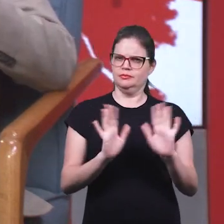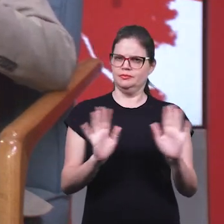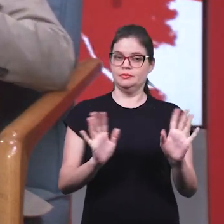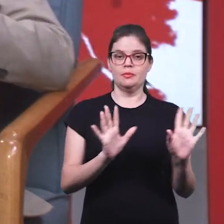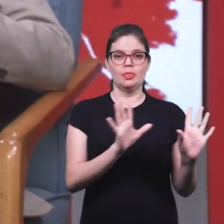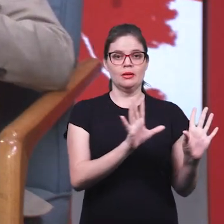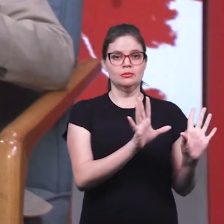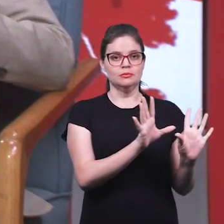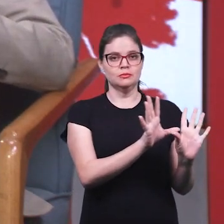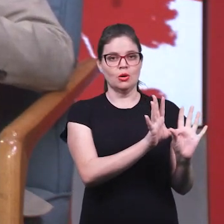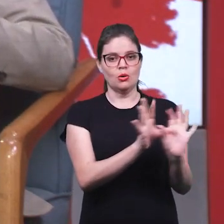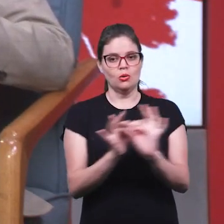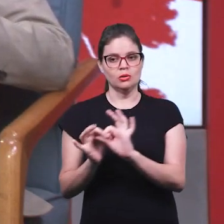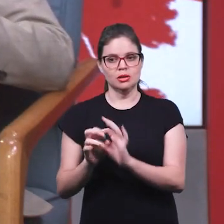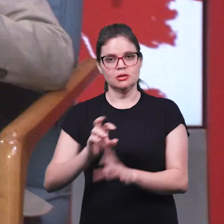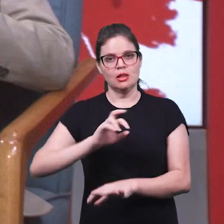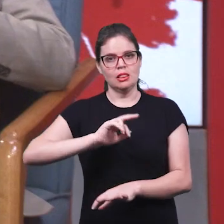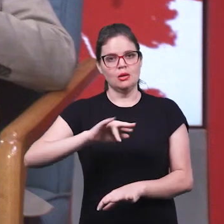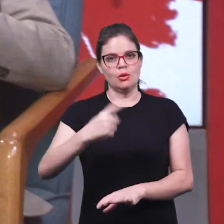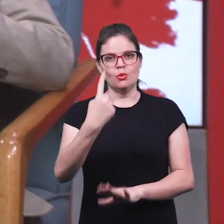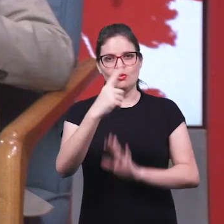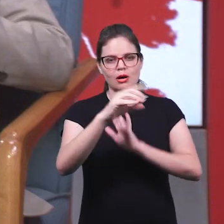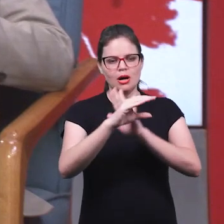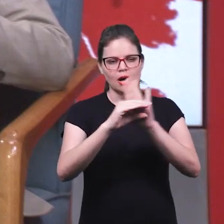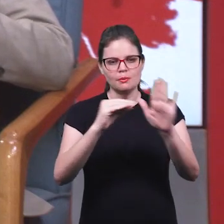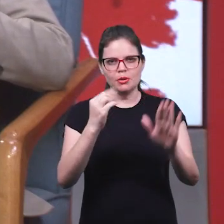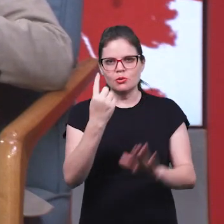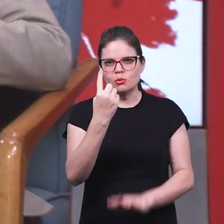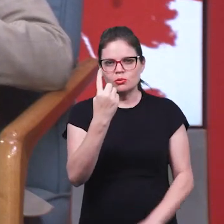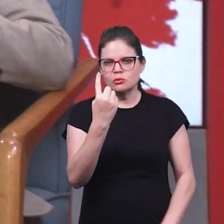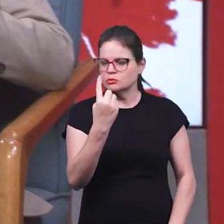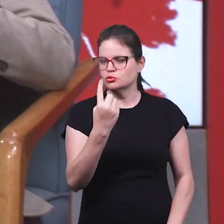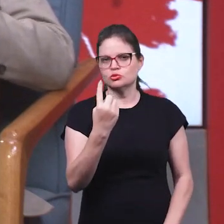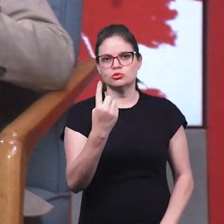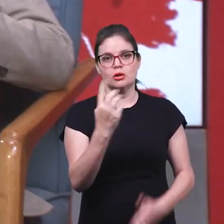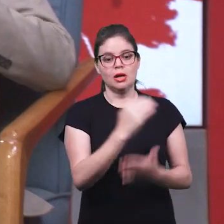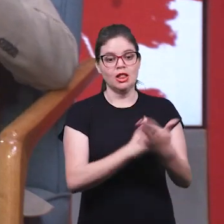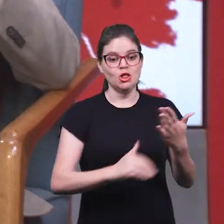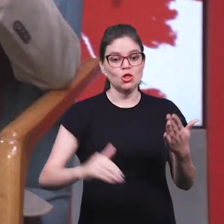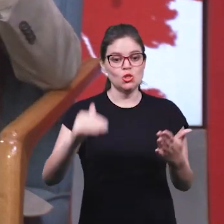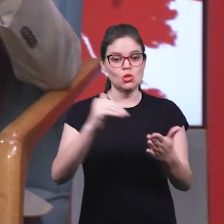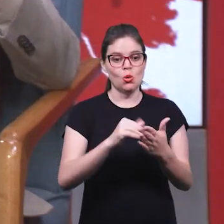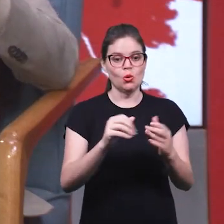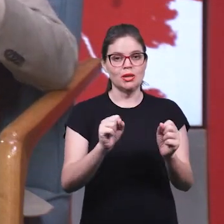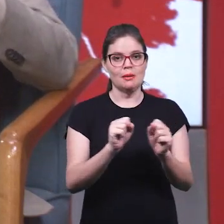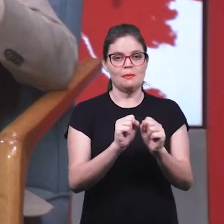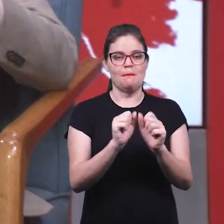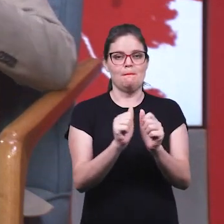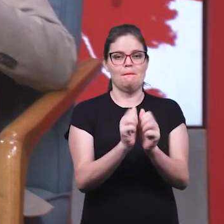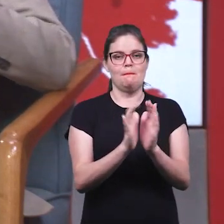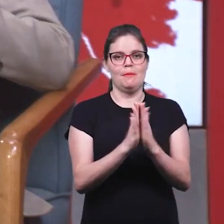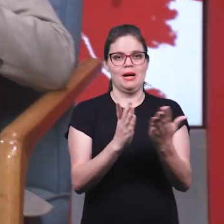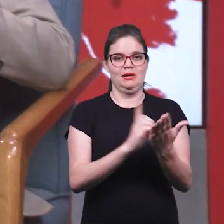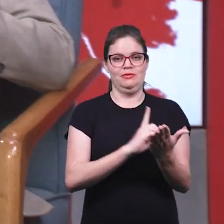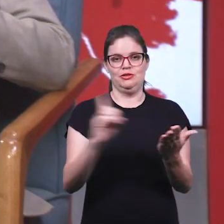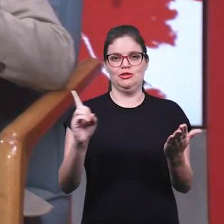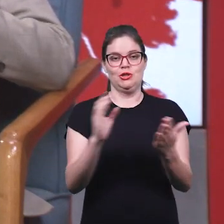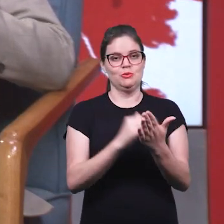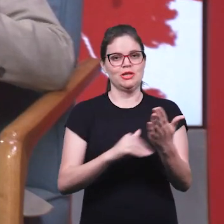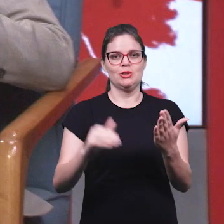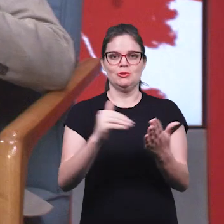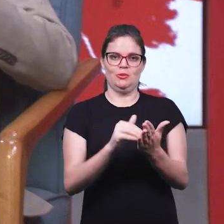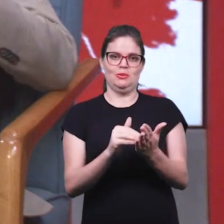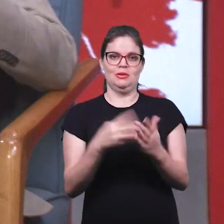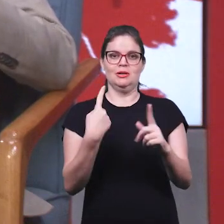nós não é simplesmente um capítulo da Bíblia. Contexto para nós é toda a Bíblia, porque o contexto